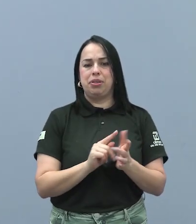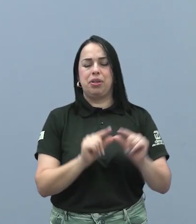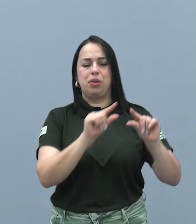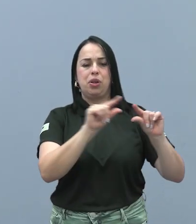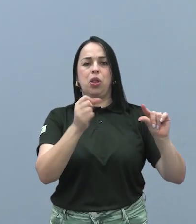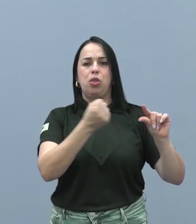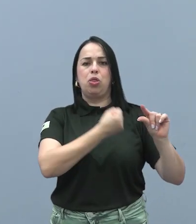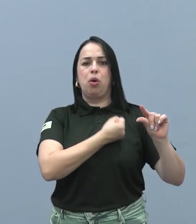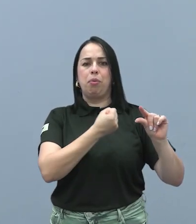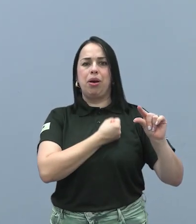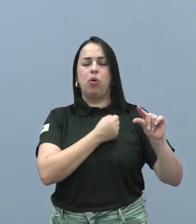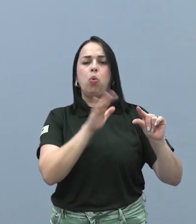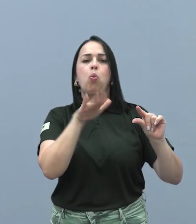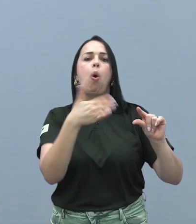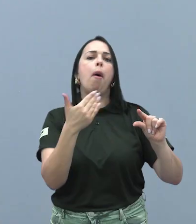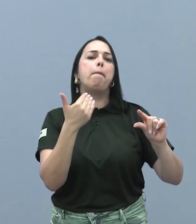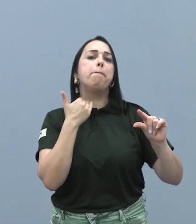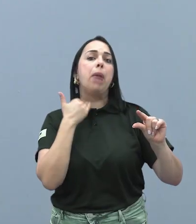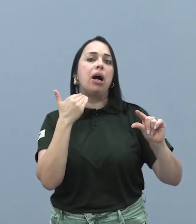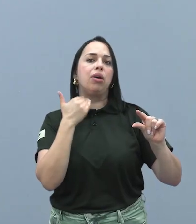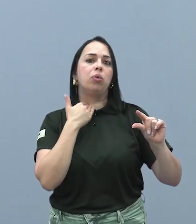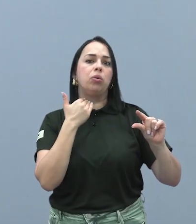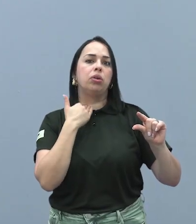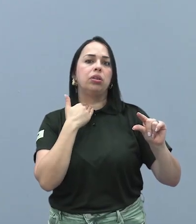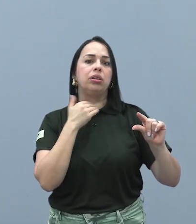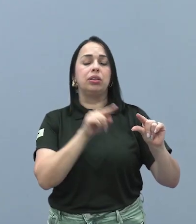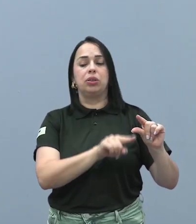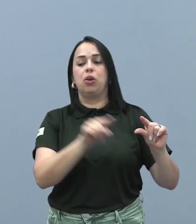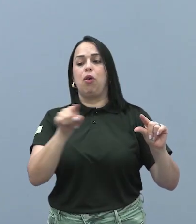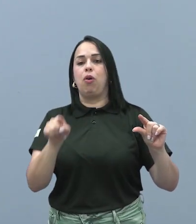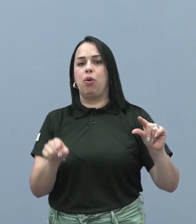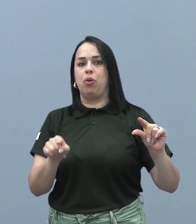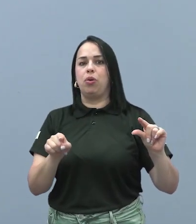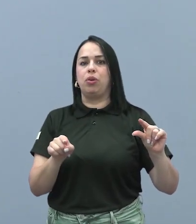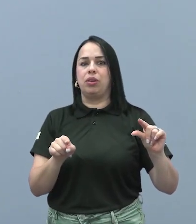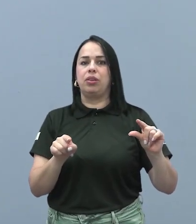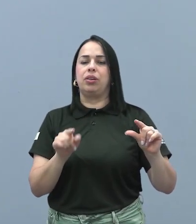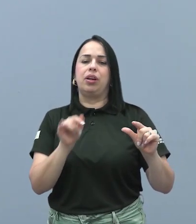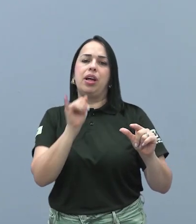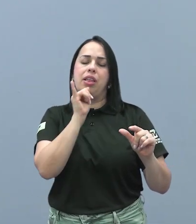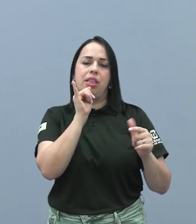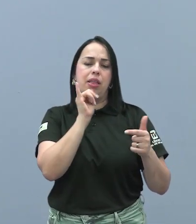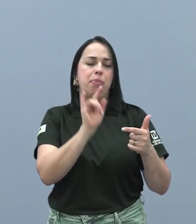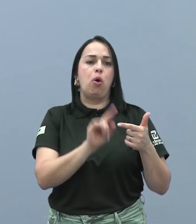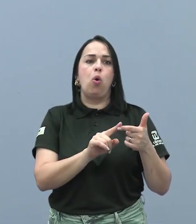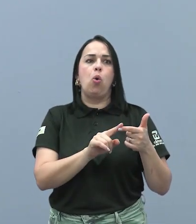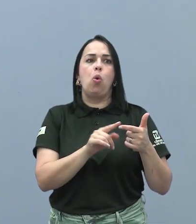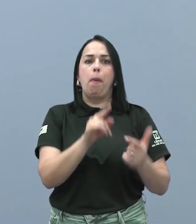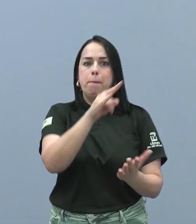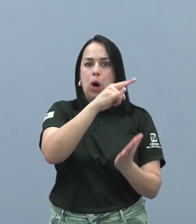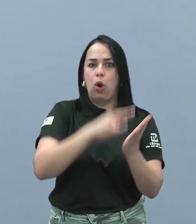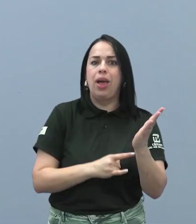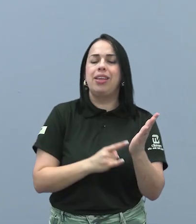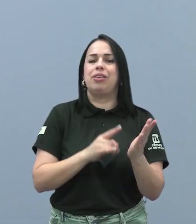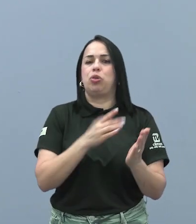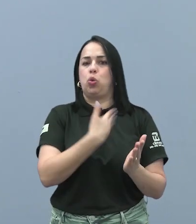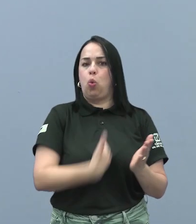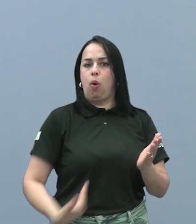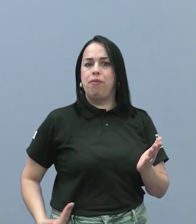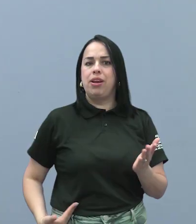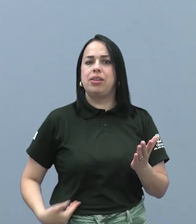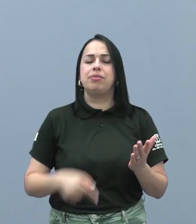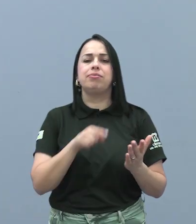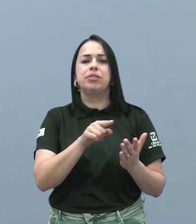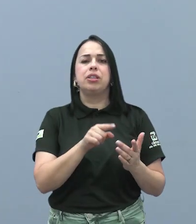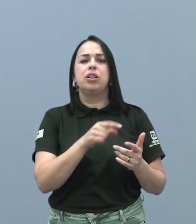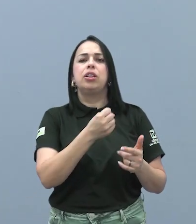vai começar os 3 primeiros dígitos, vai indicar o banco emissor. Já do governo, DARF, DAS, aquela guia